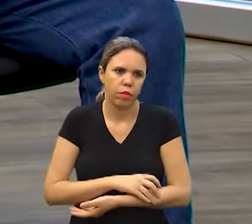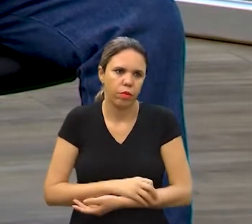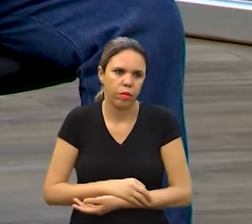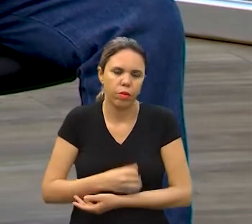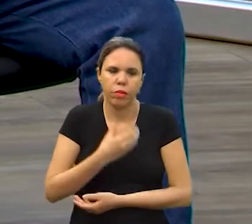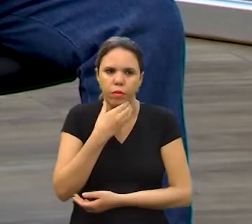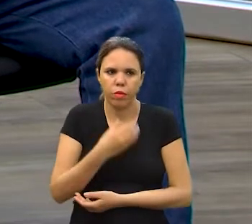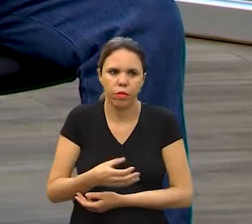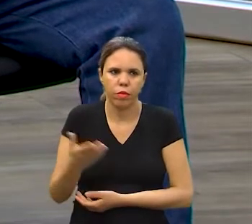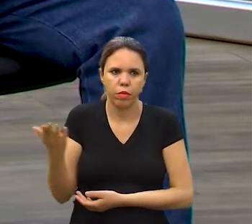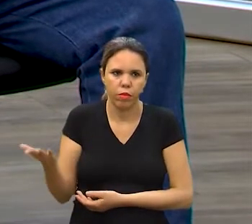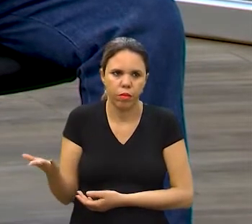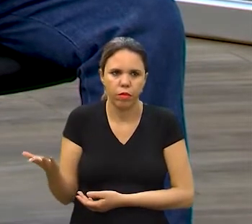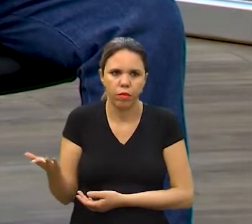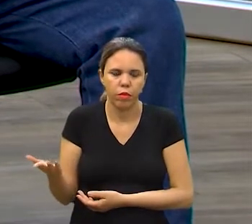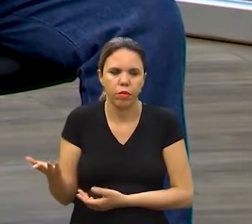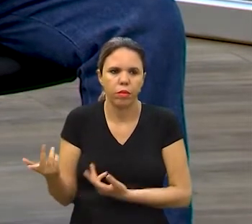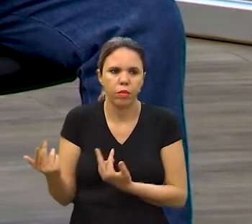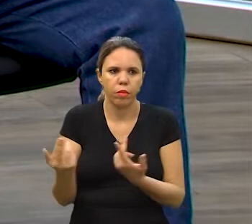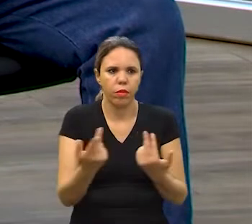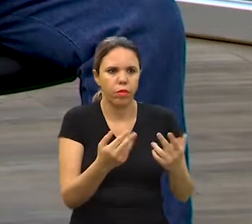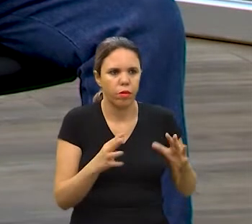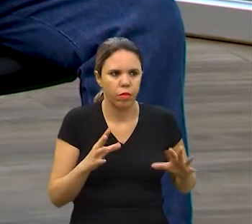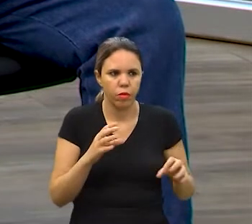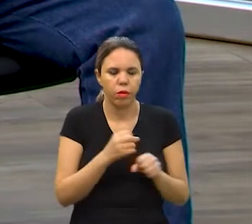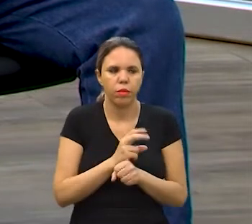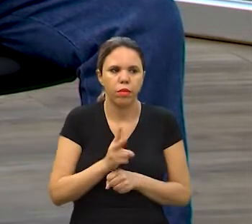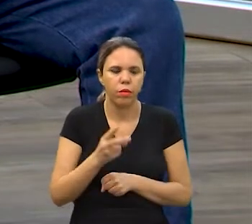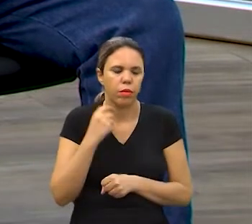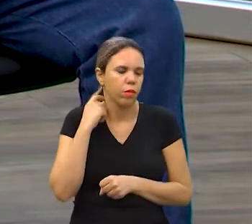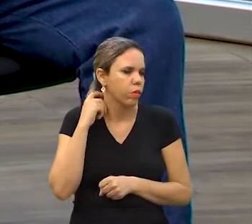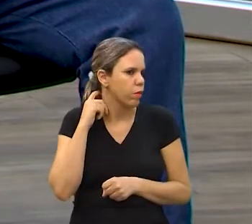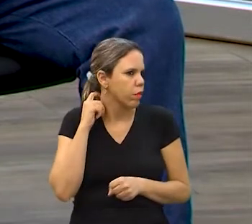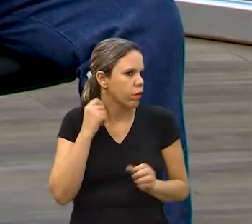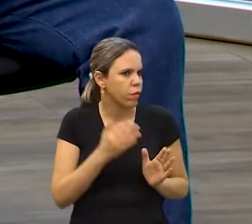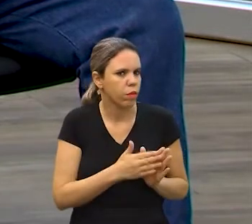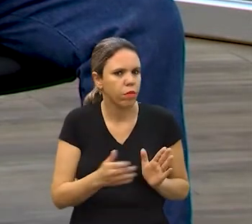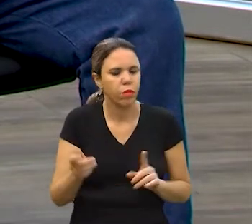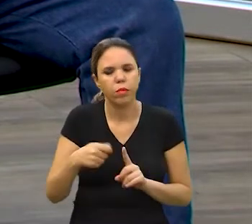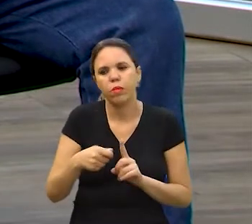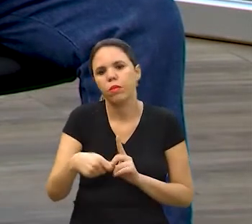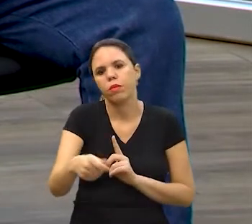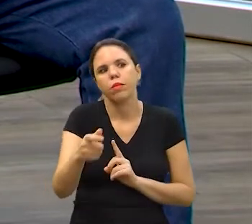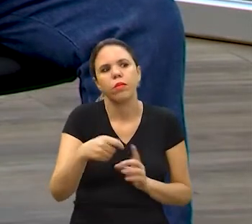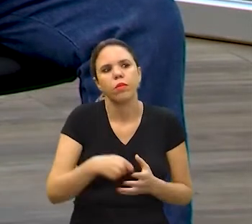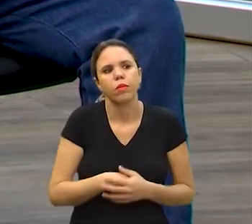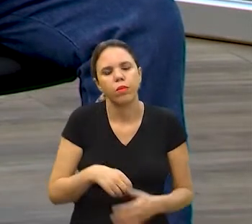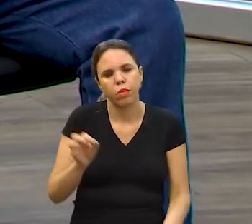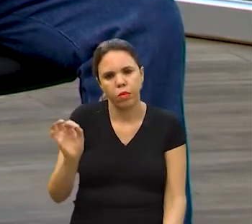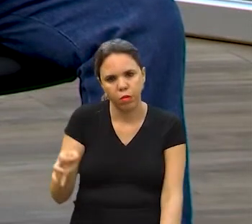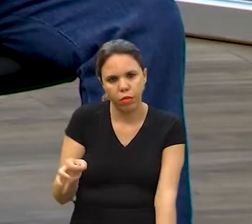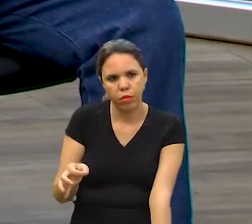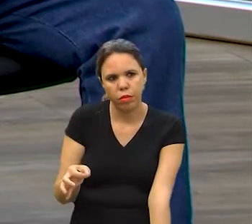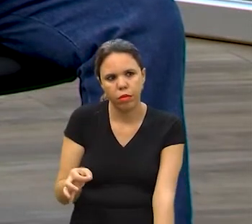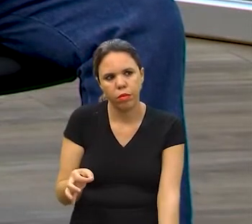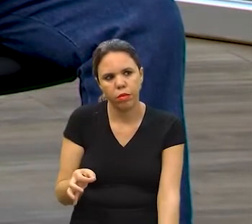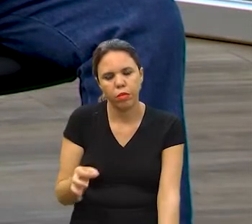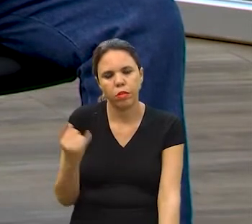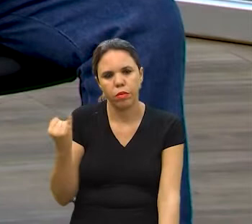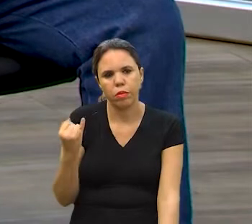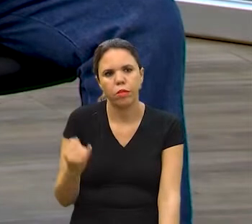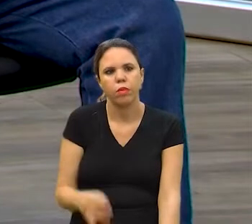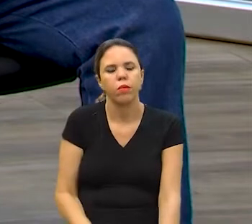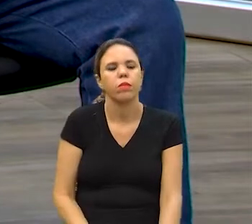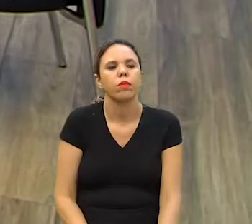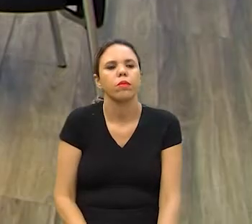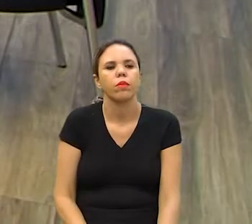agora de dezembro, como também, né? Tudo isso continuado, né? Durante todos os meses aí. Tenho certeza que vai ser muito,